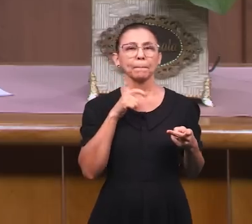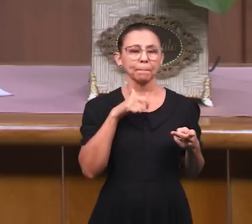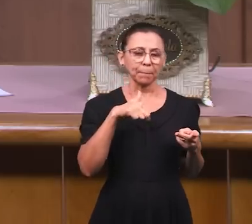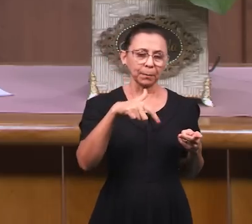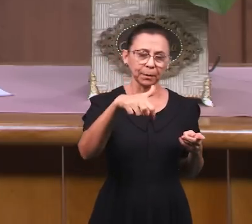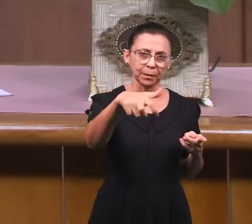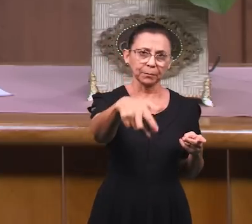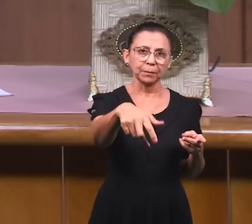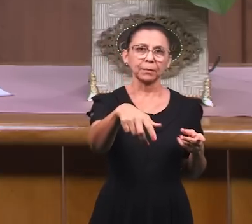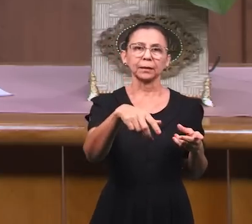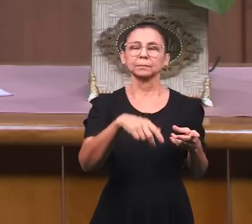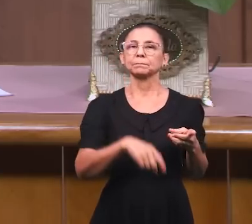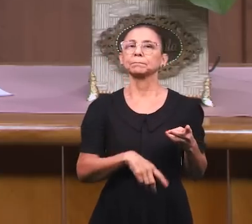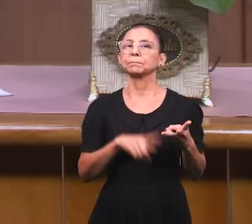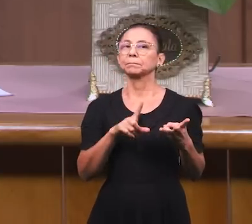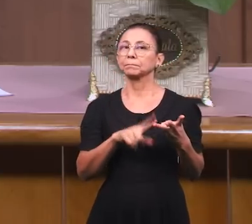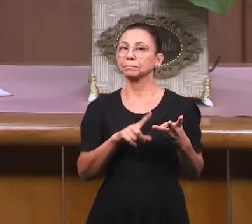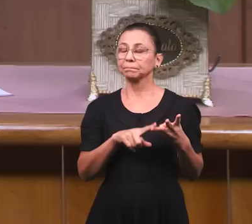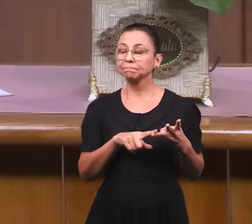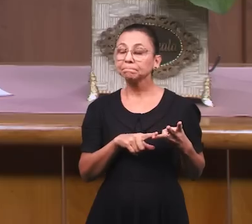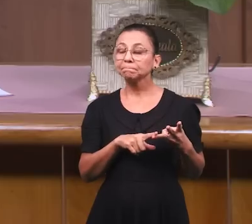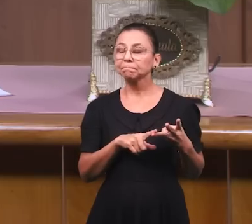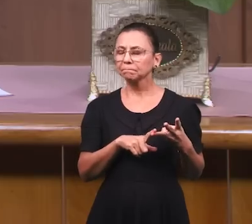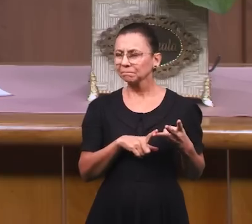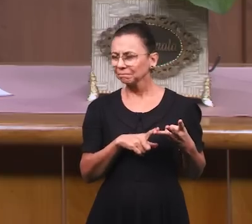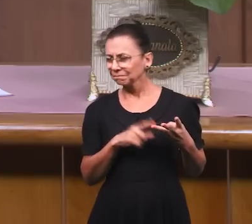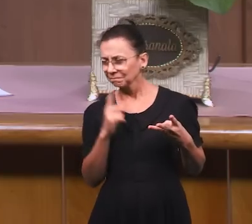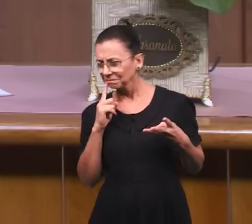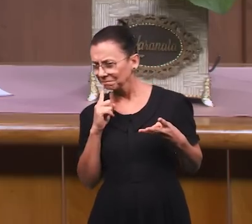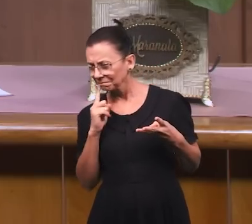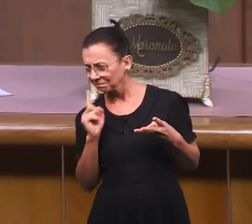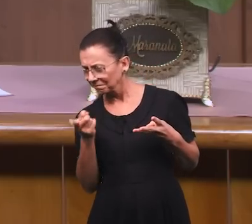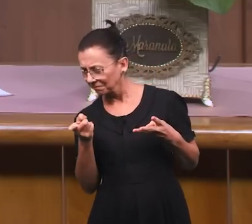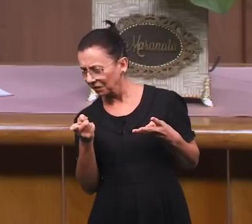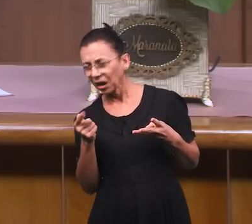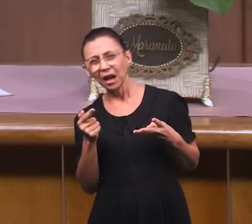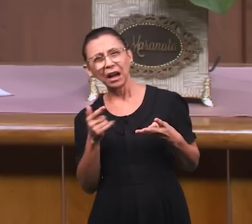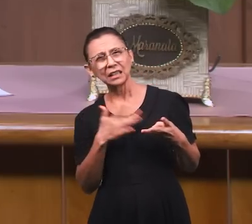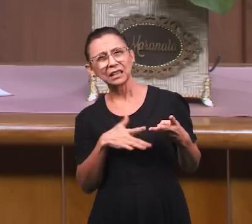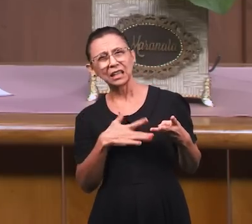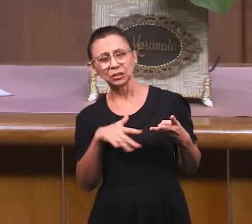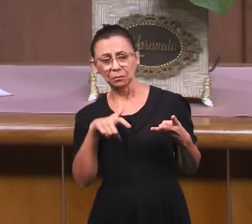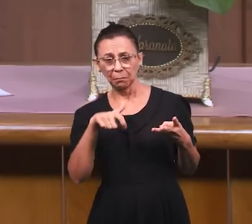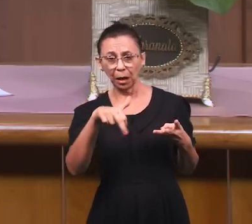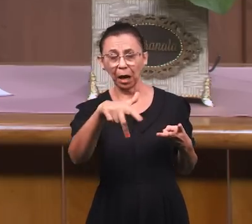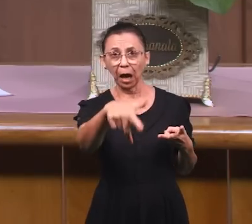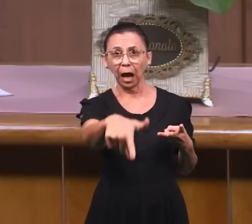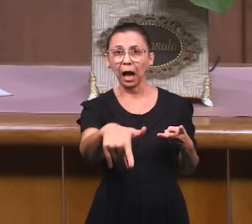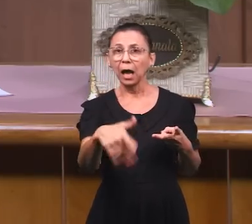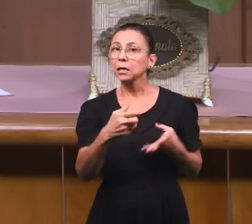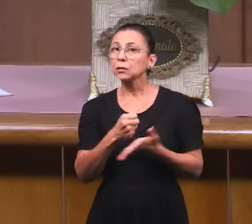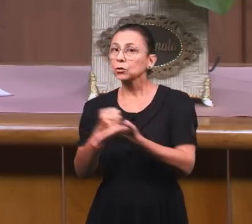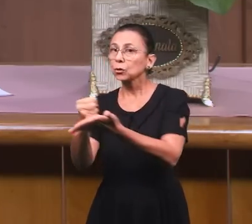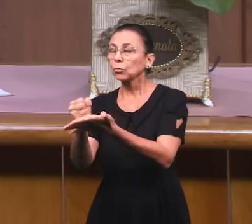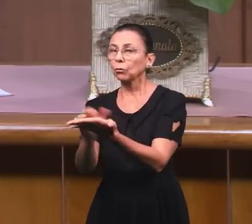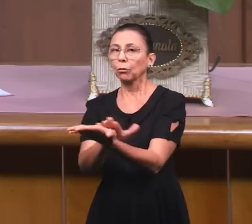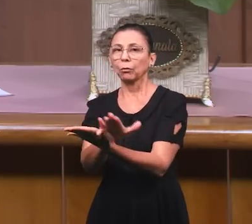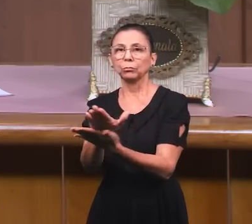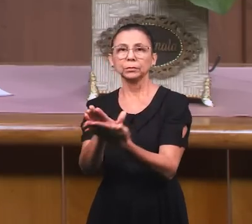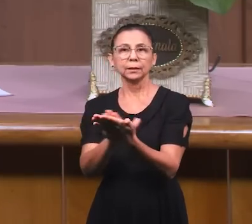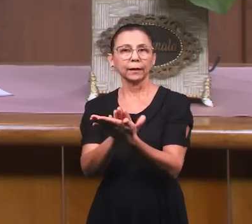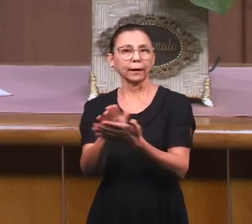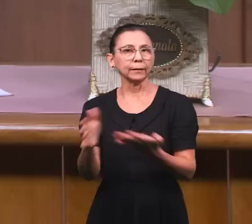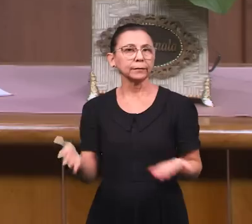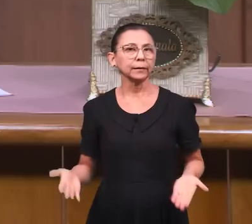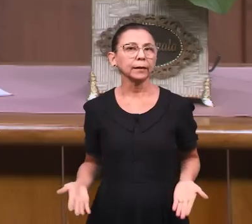mediador, aquele que oferecia dons em favor dos homens. O levita era aquele que cuidava das coisas do templo.